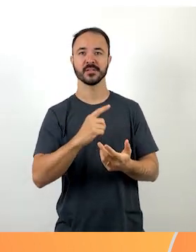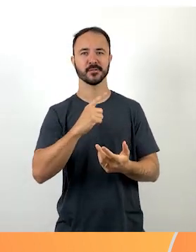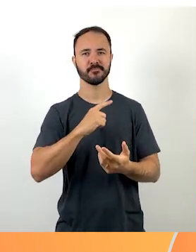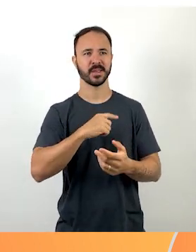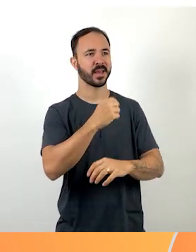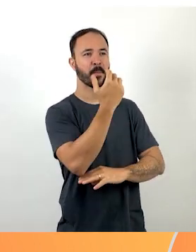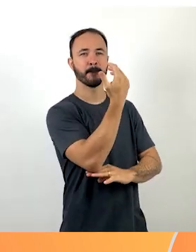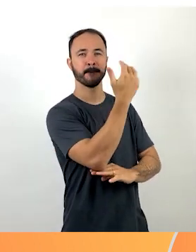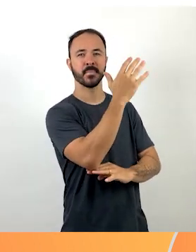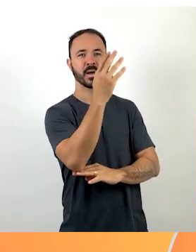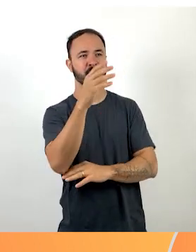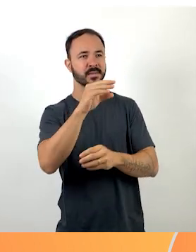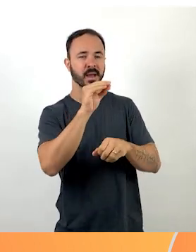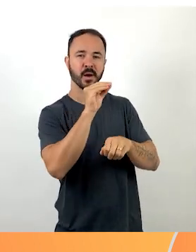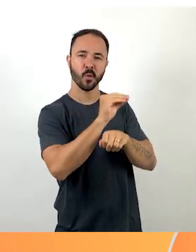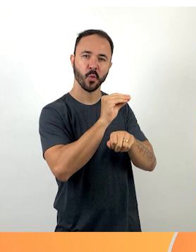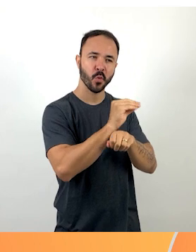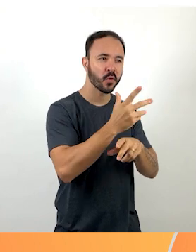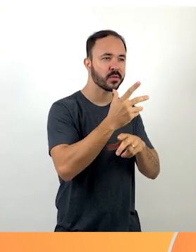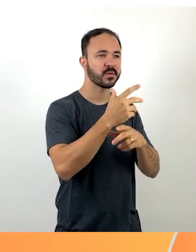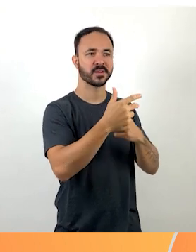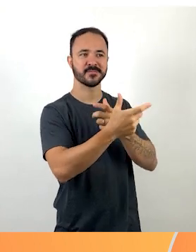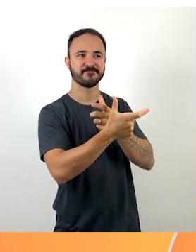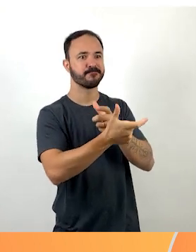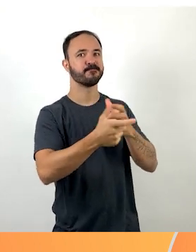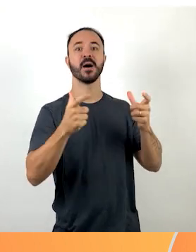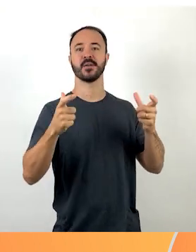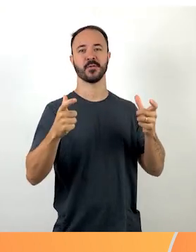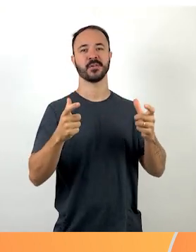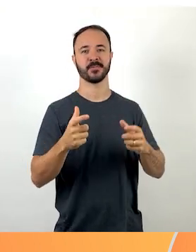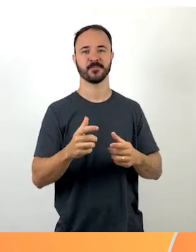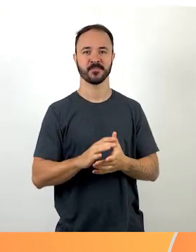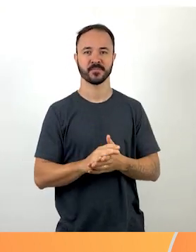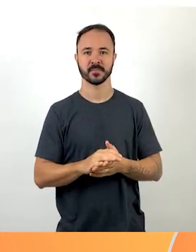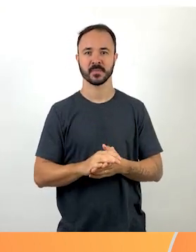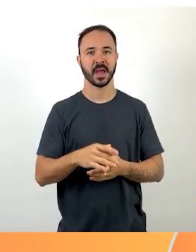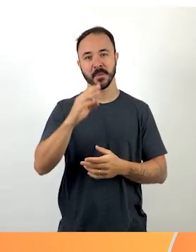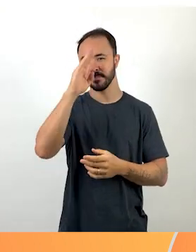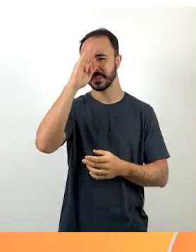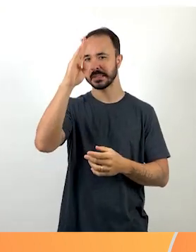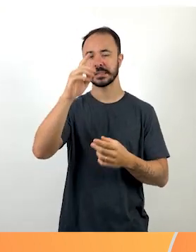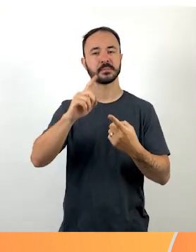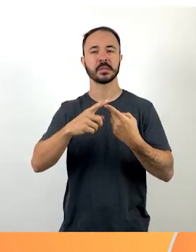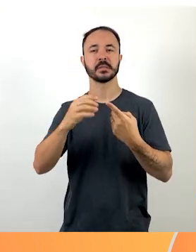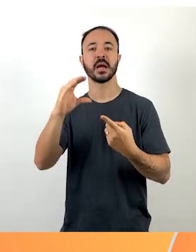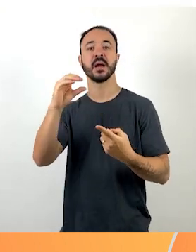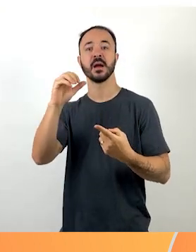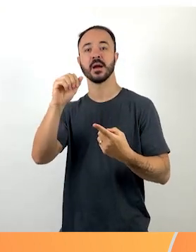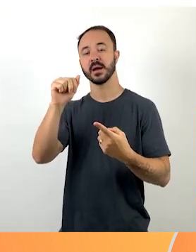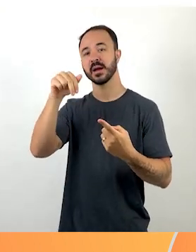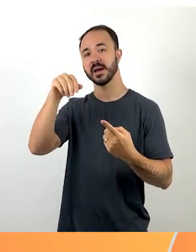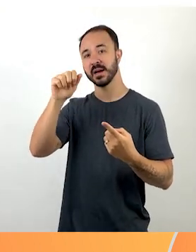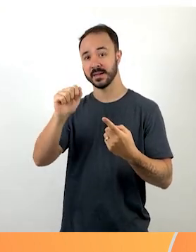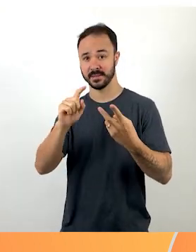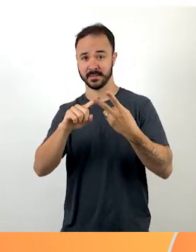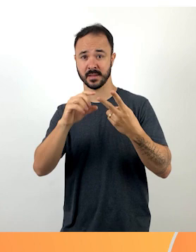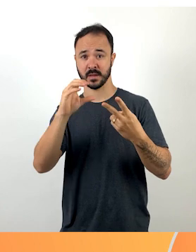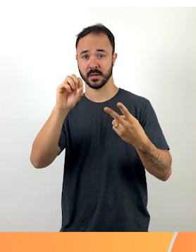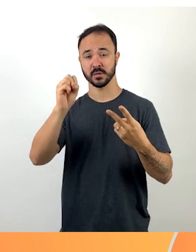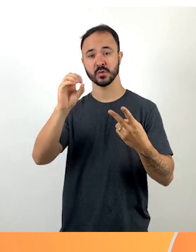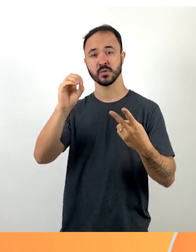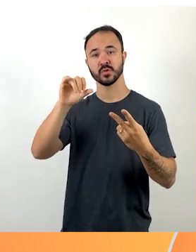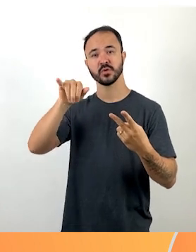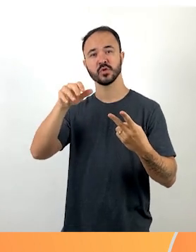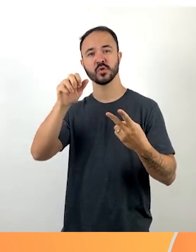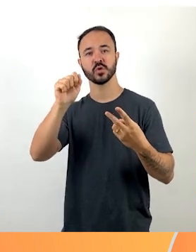produção. Nós temos principais alimentos que são produzidos aqui no país: cana, soja, cacau,